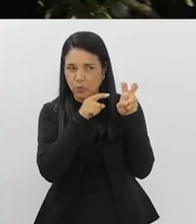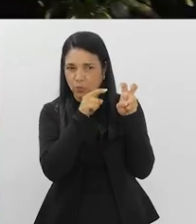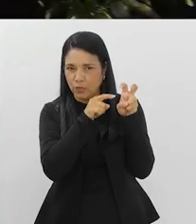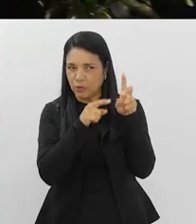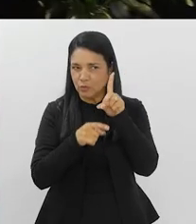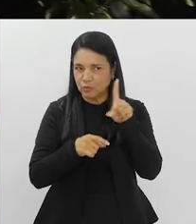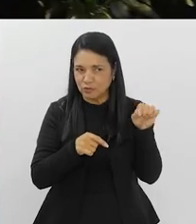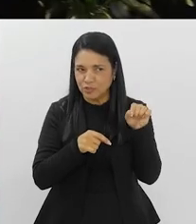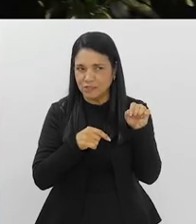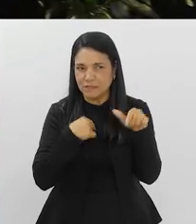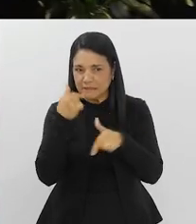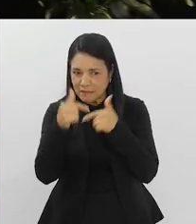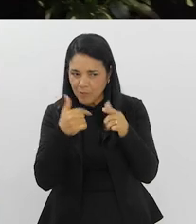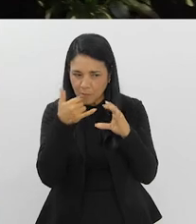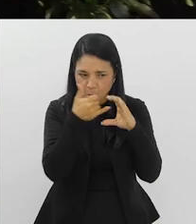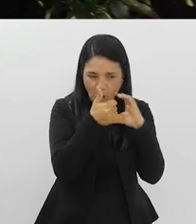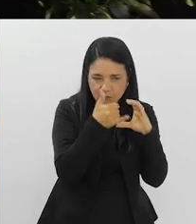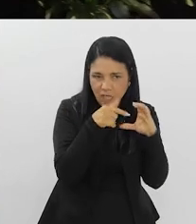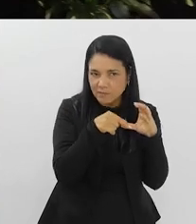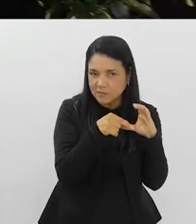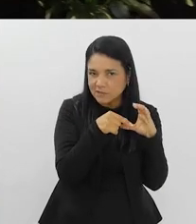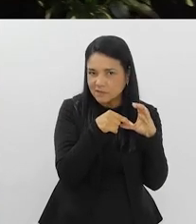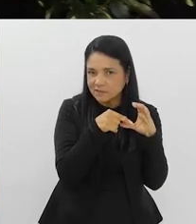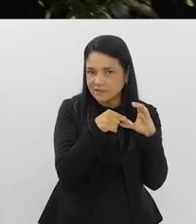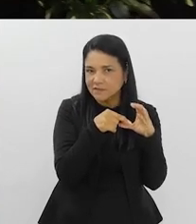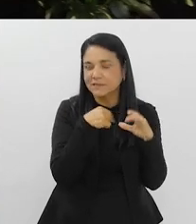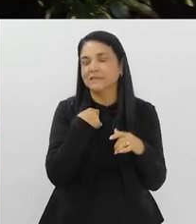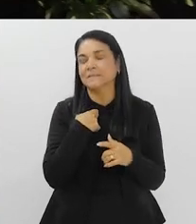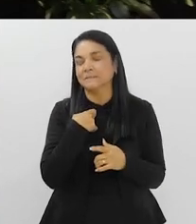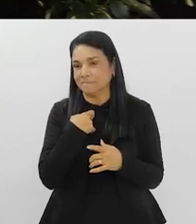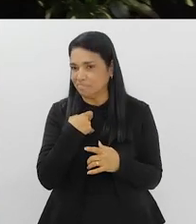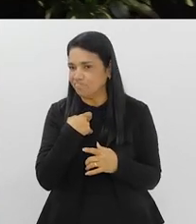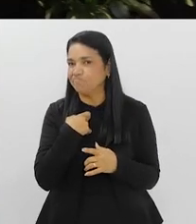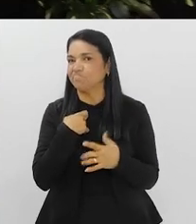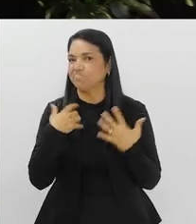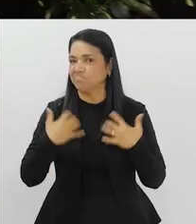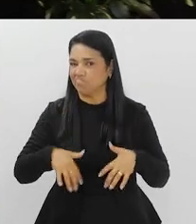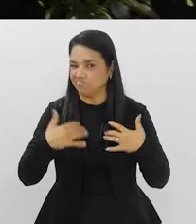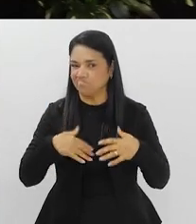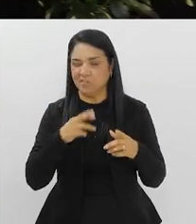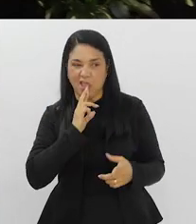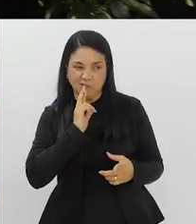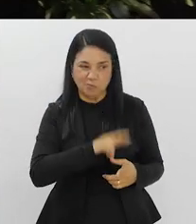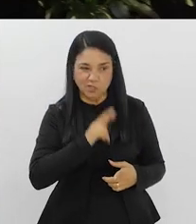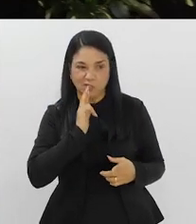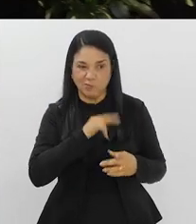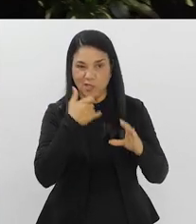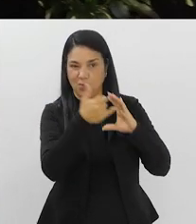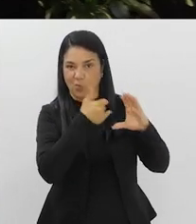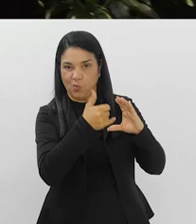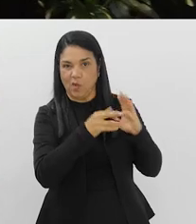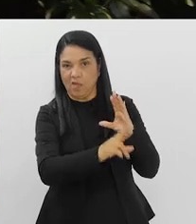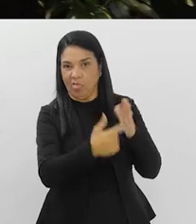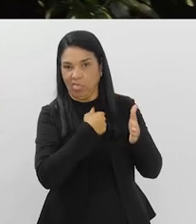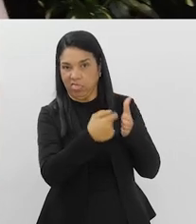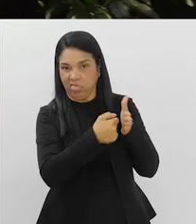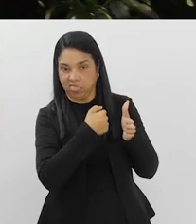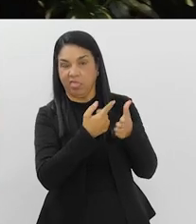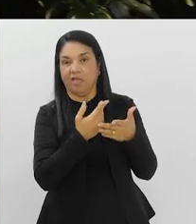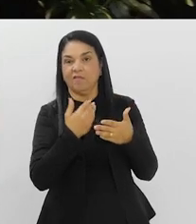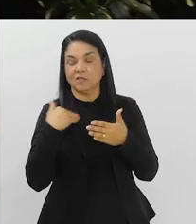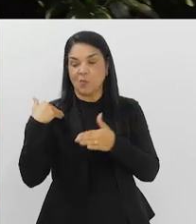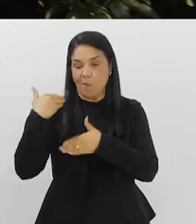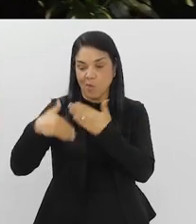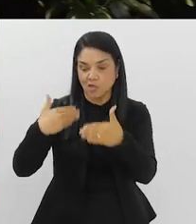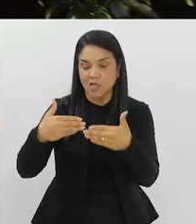trabalhar pelo WhatsApp? Porque o WhatsApp, né, inferniza um pouco a vida das pessoas, você tem que responder